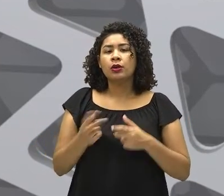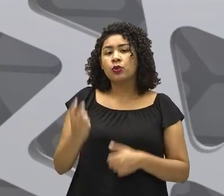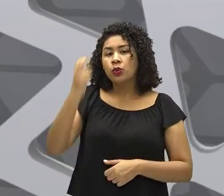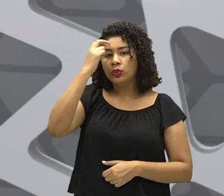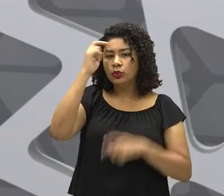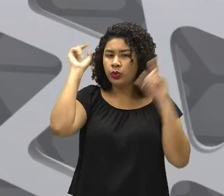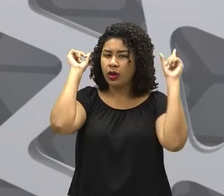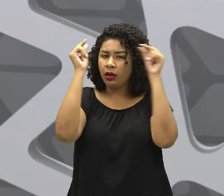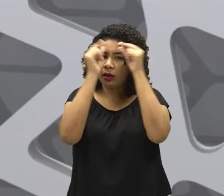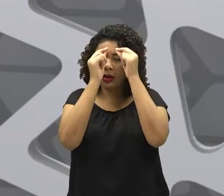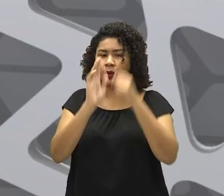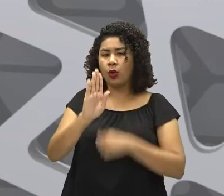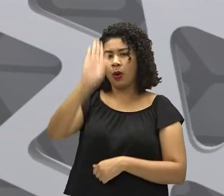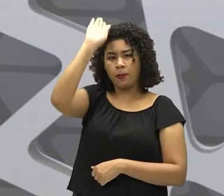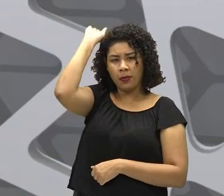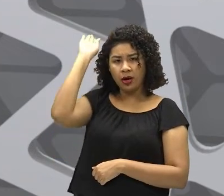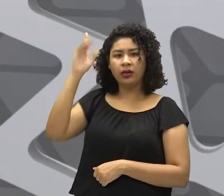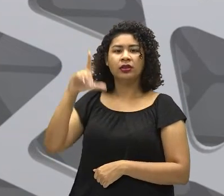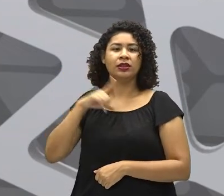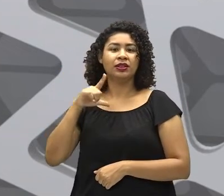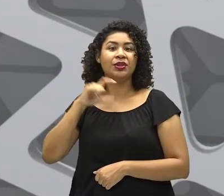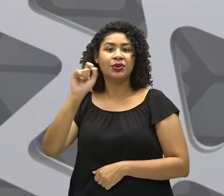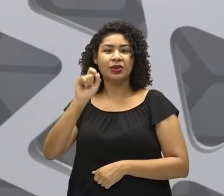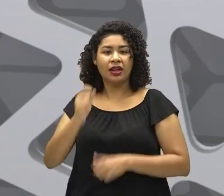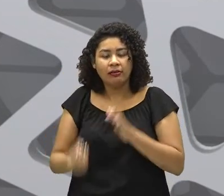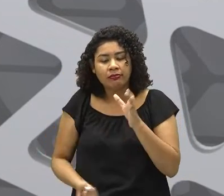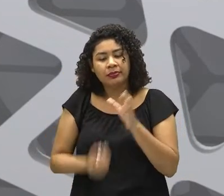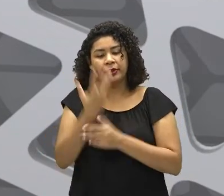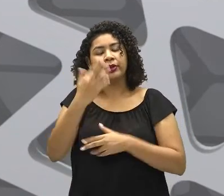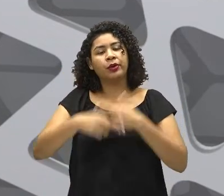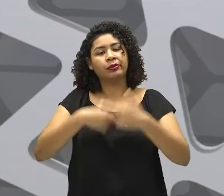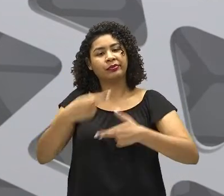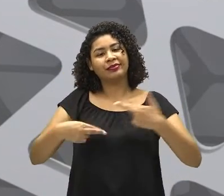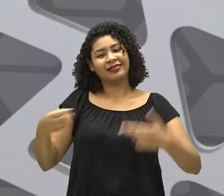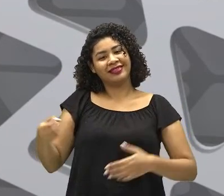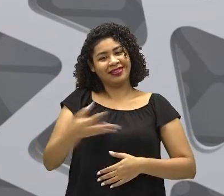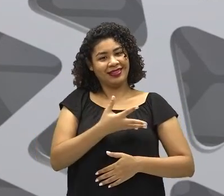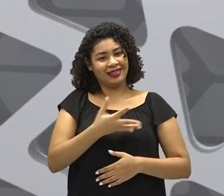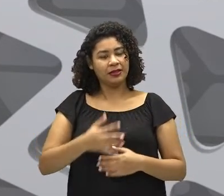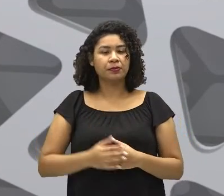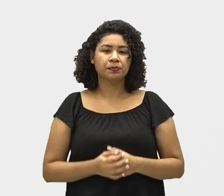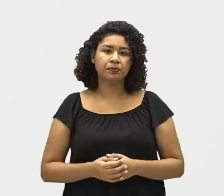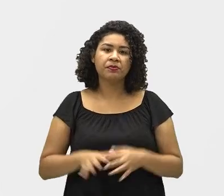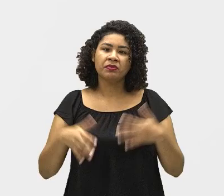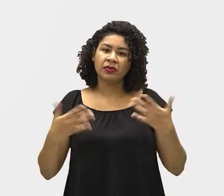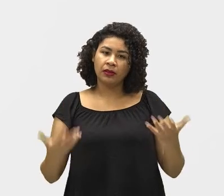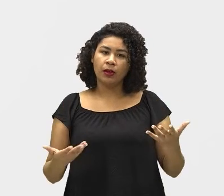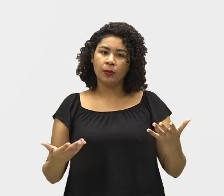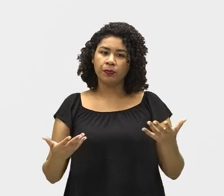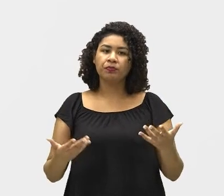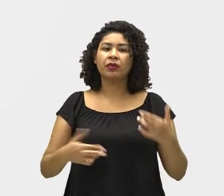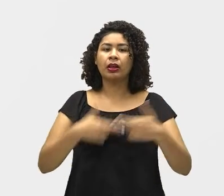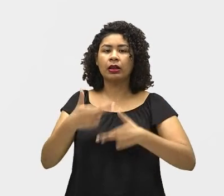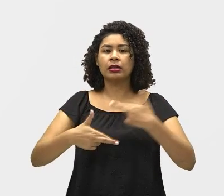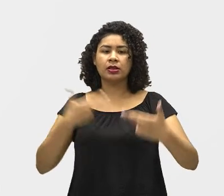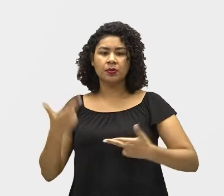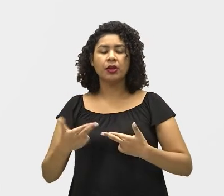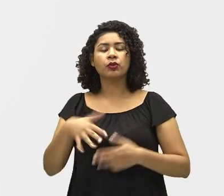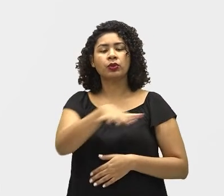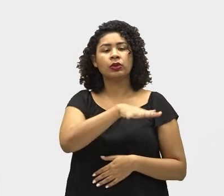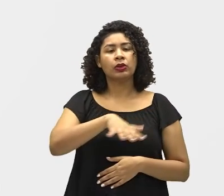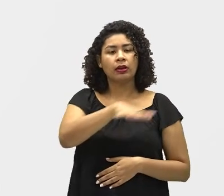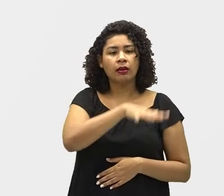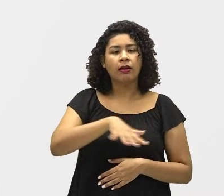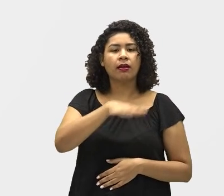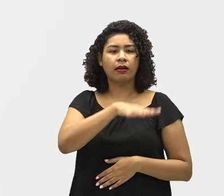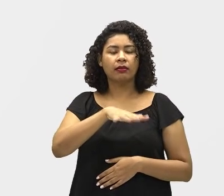dar frutos, né? Que vai ser o Renascimento. Então, renascimentos artísticos e culturais. Como um dos